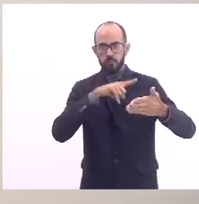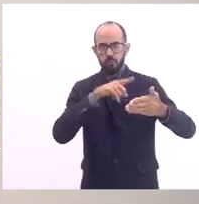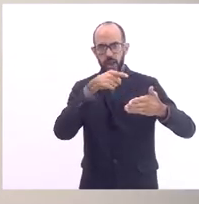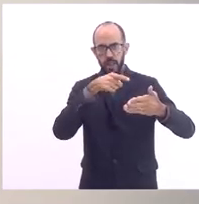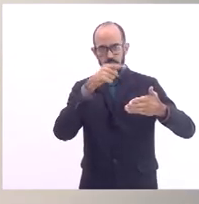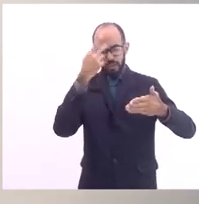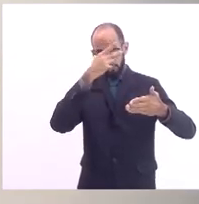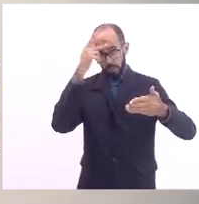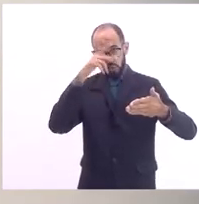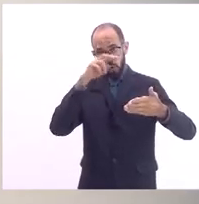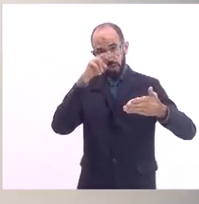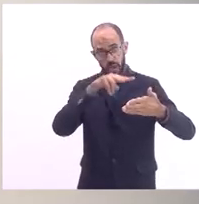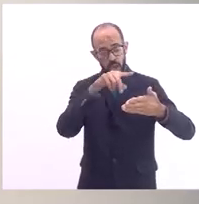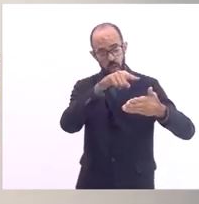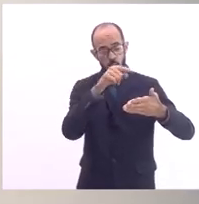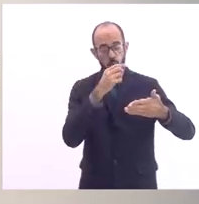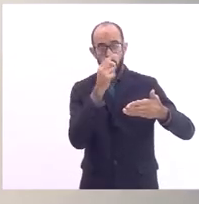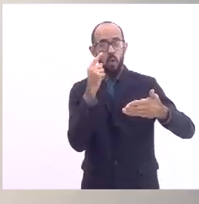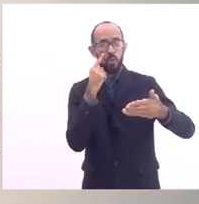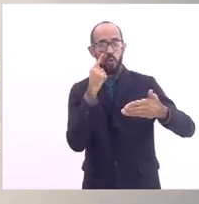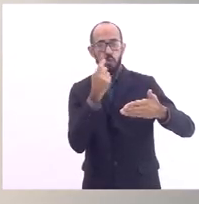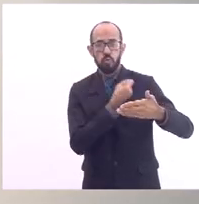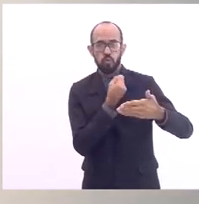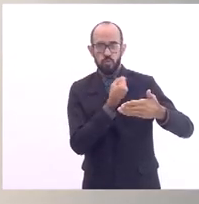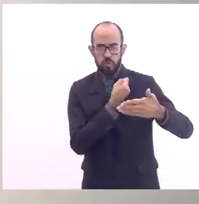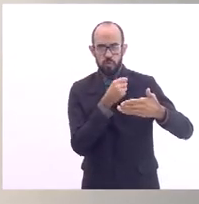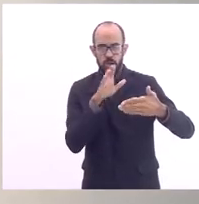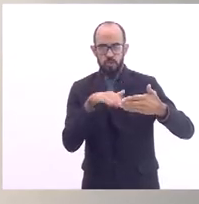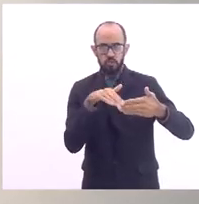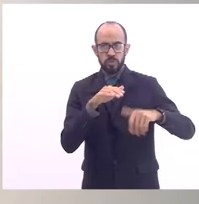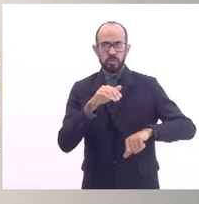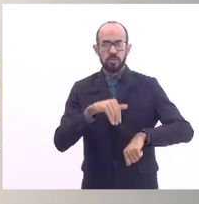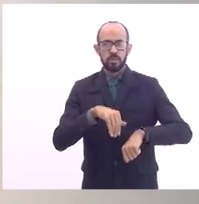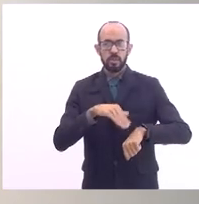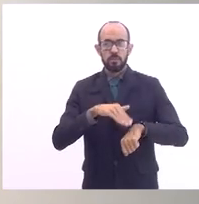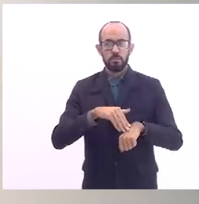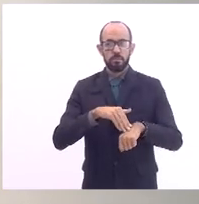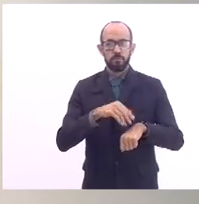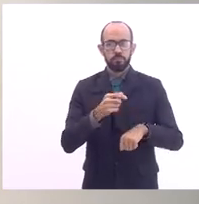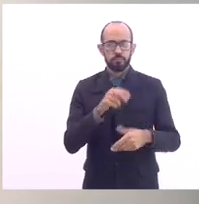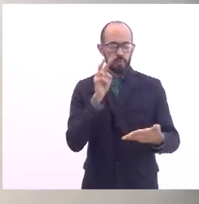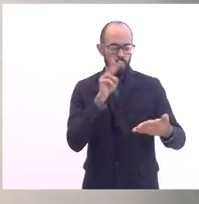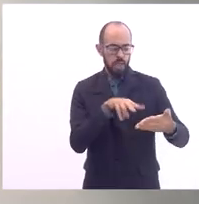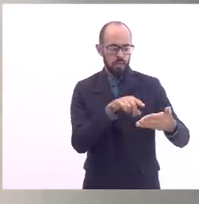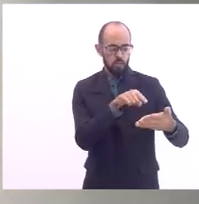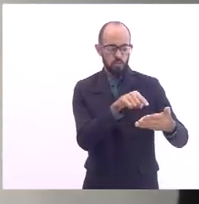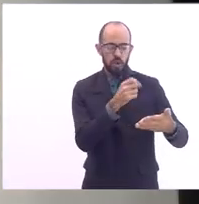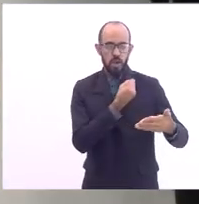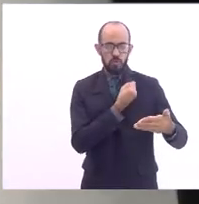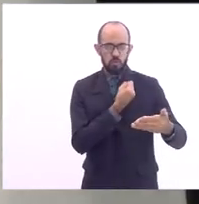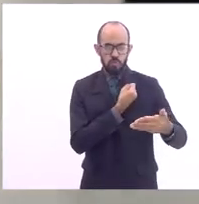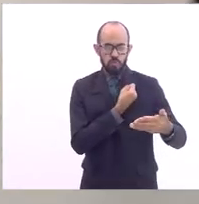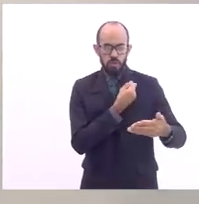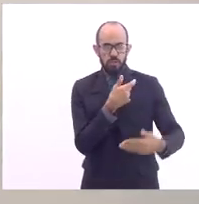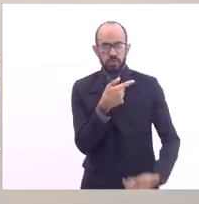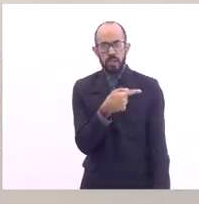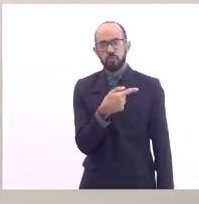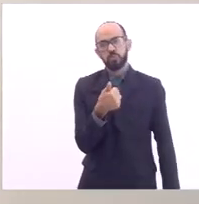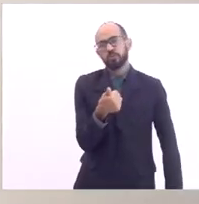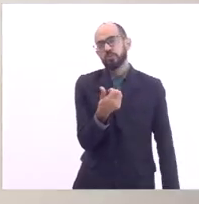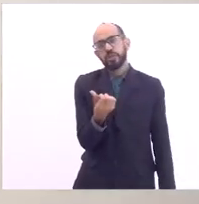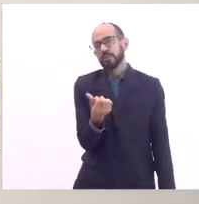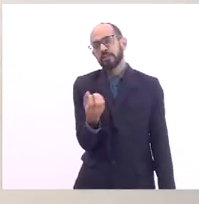leiturista. Então, de repente, tem um consumo, uma leitura atual lá,